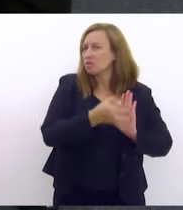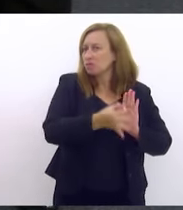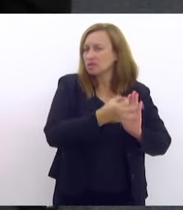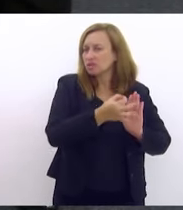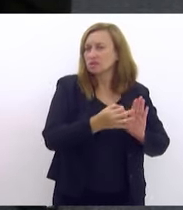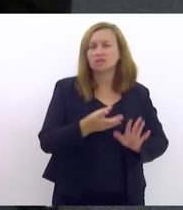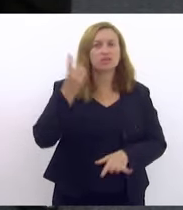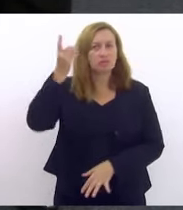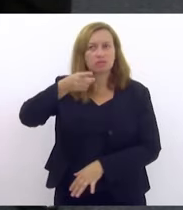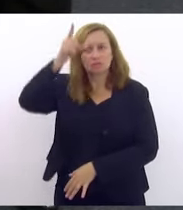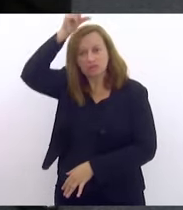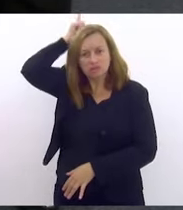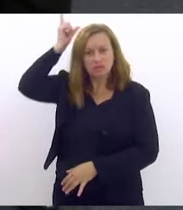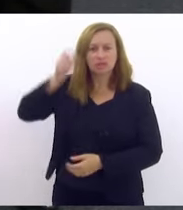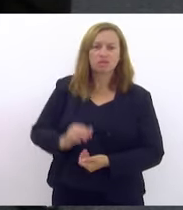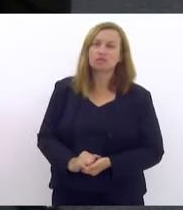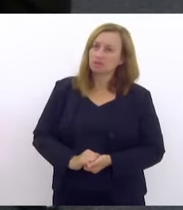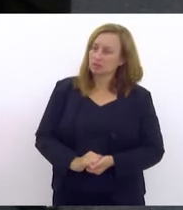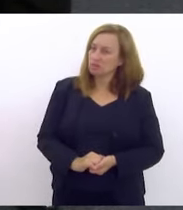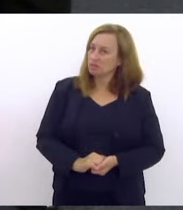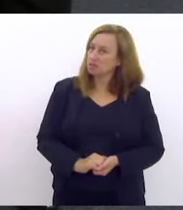que considera o projeto